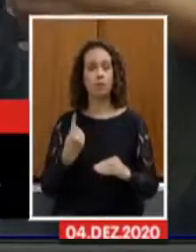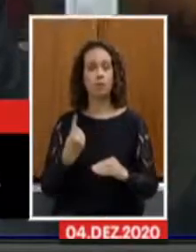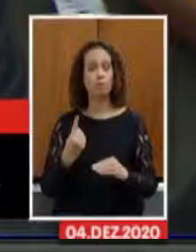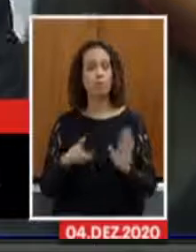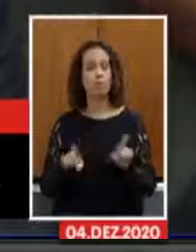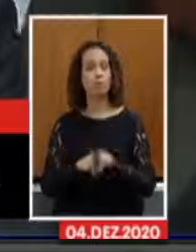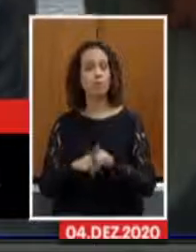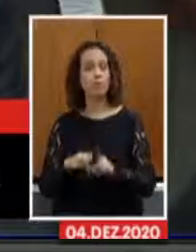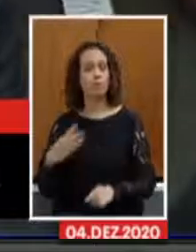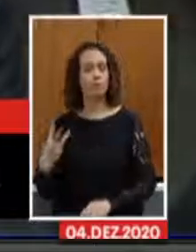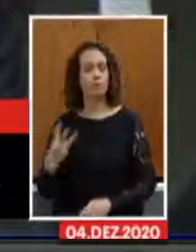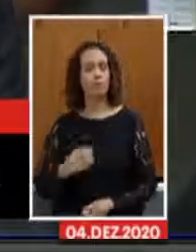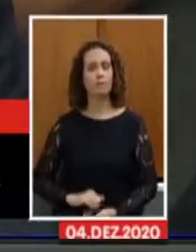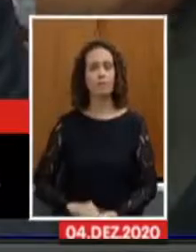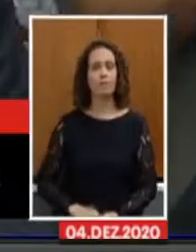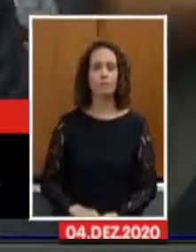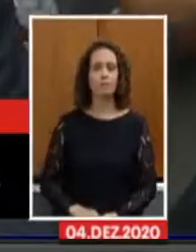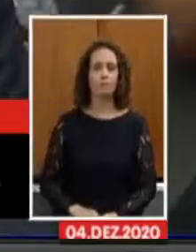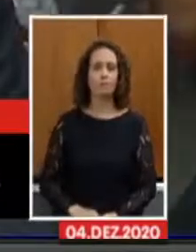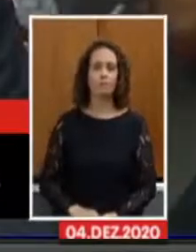3.